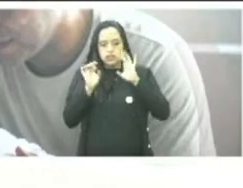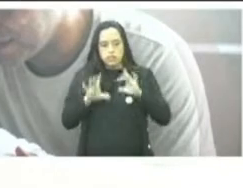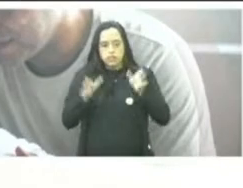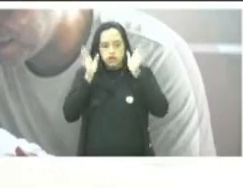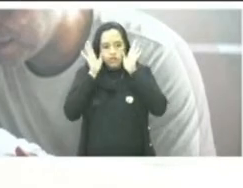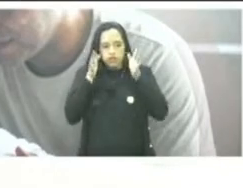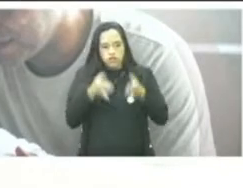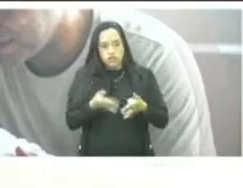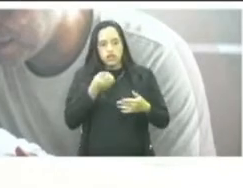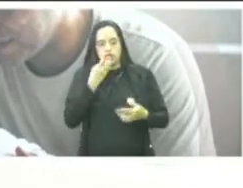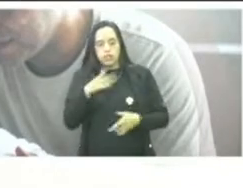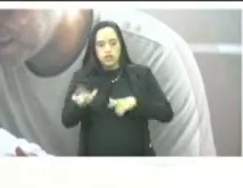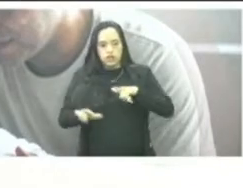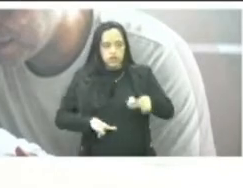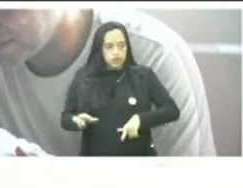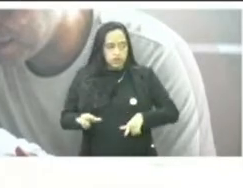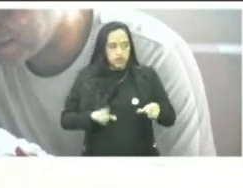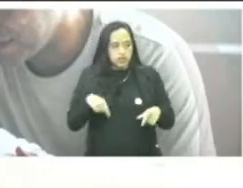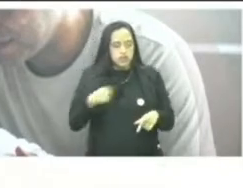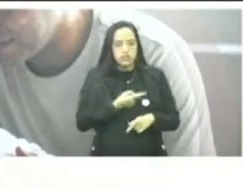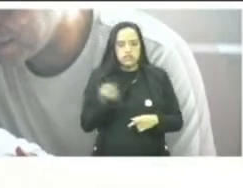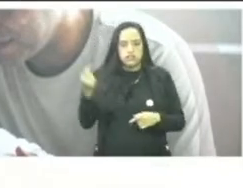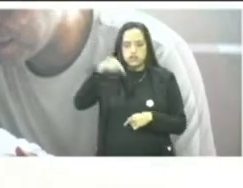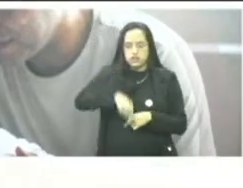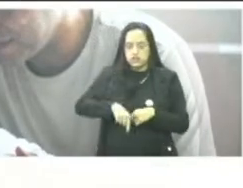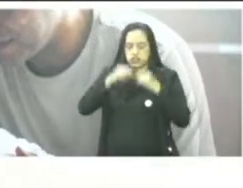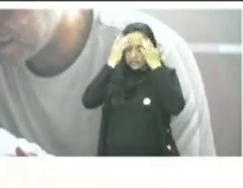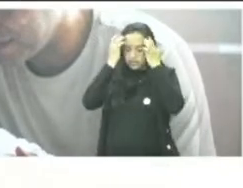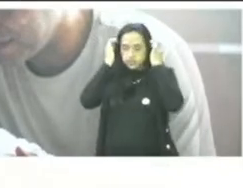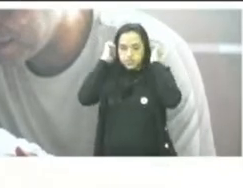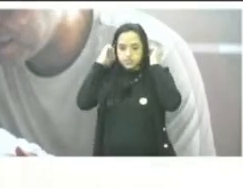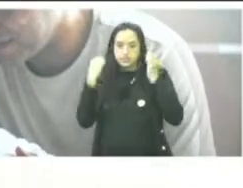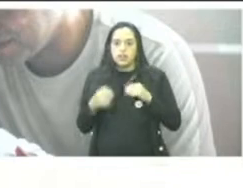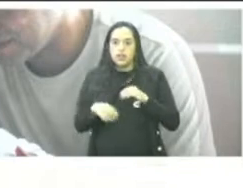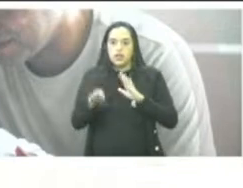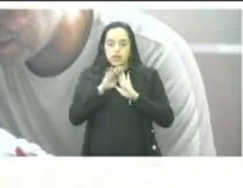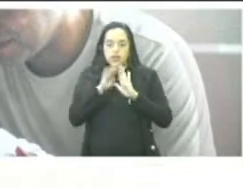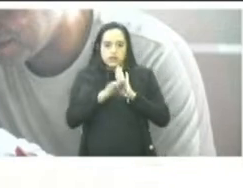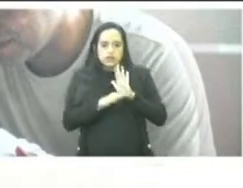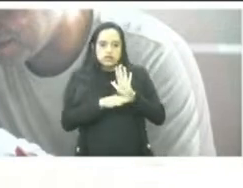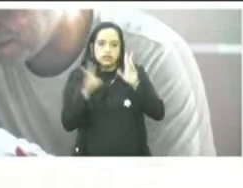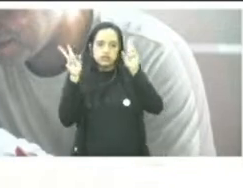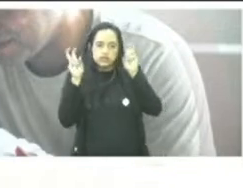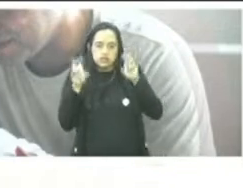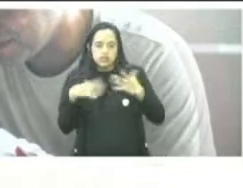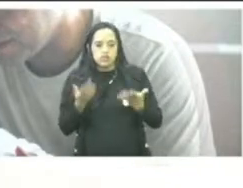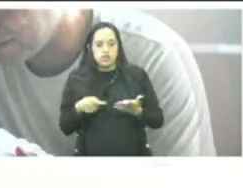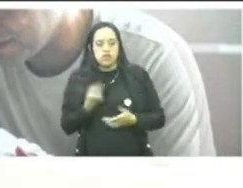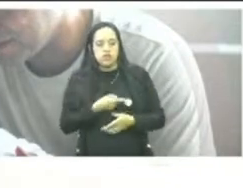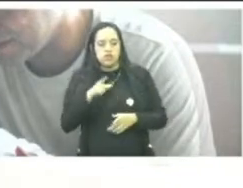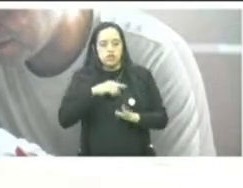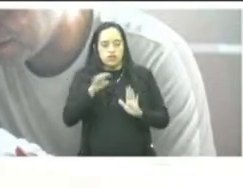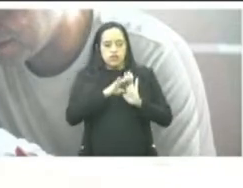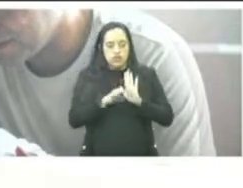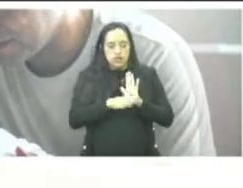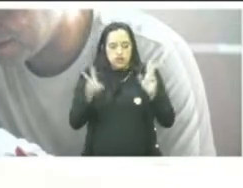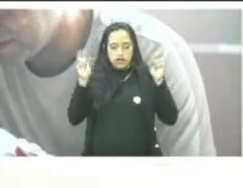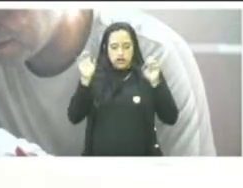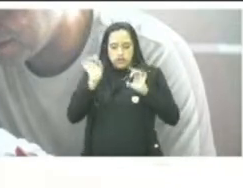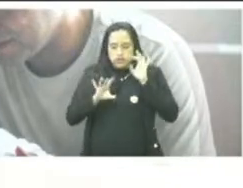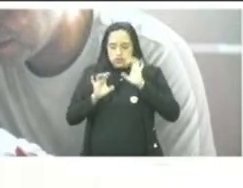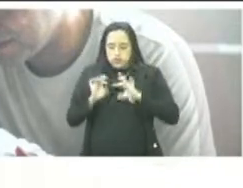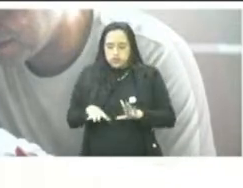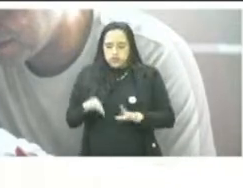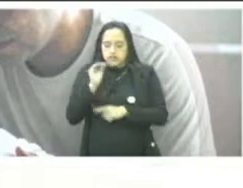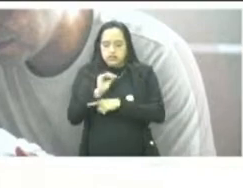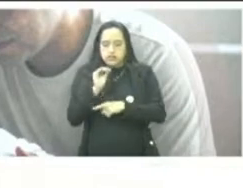boas práticas, a gente traz isso para as listas temáticas. Então, tem uma lista temática específica aí para o cuidado